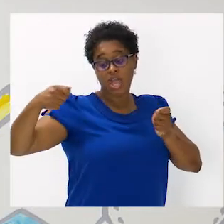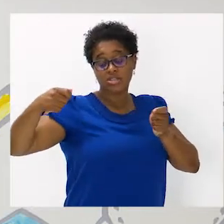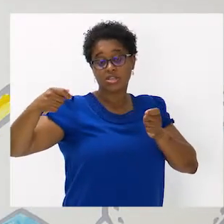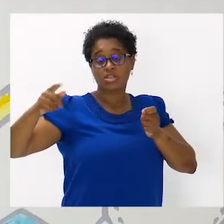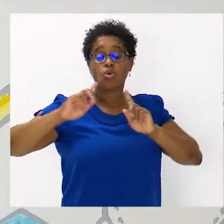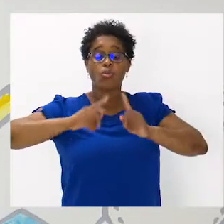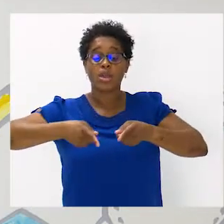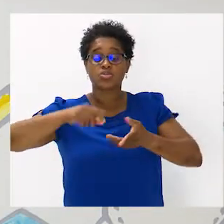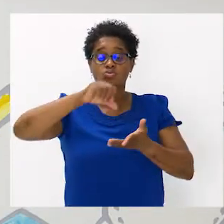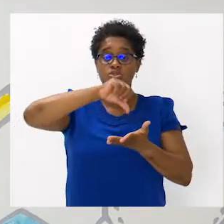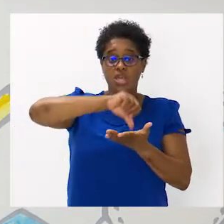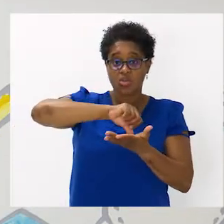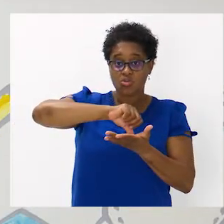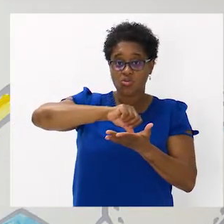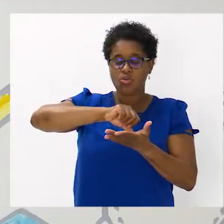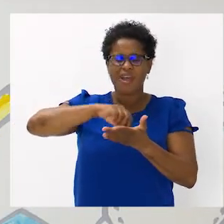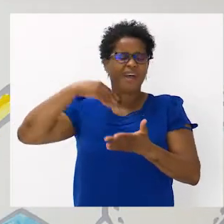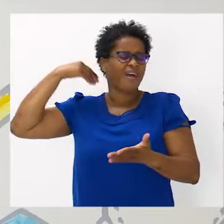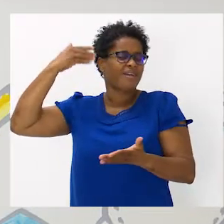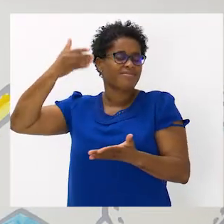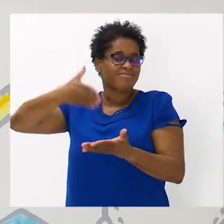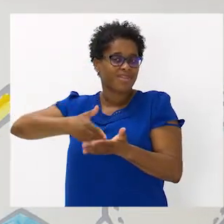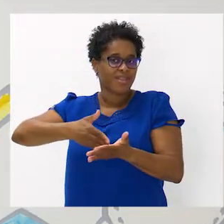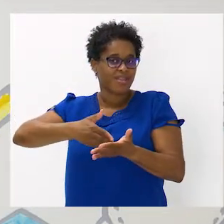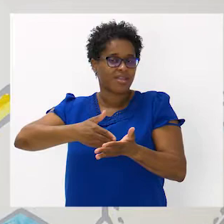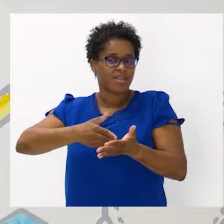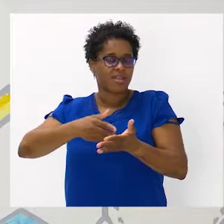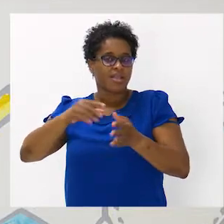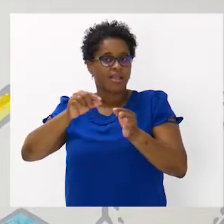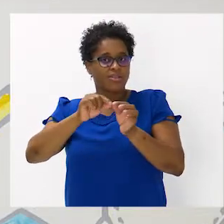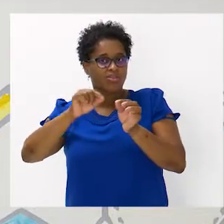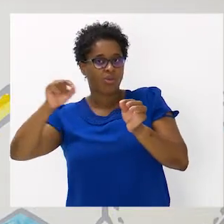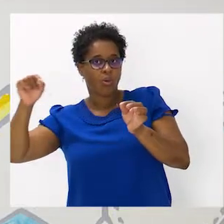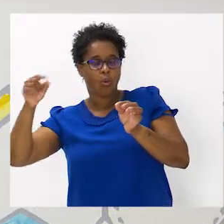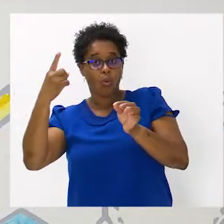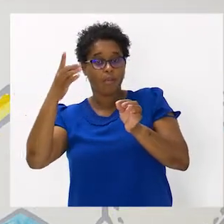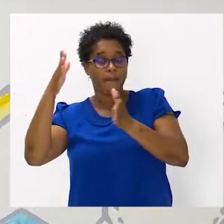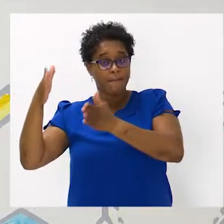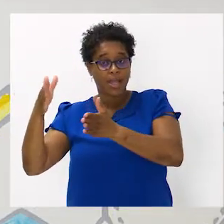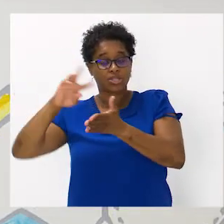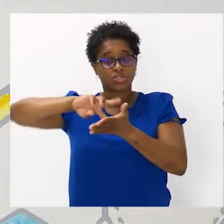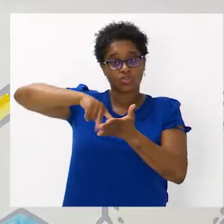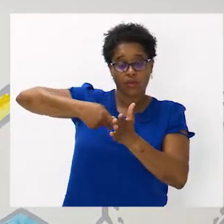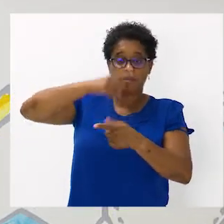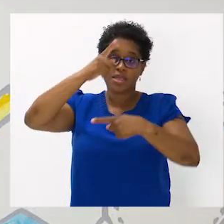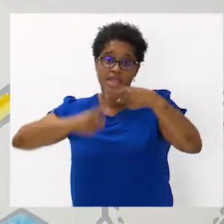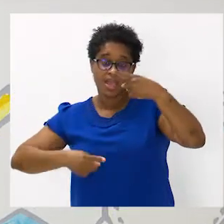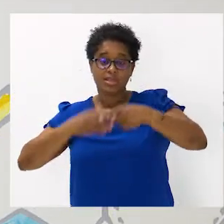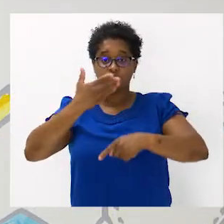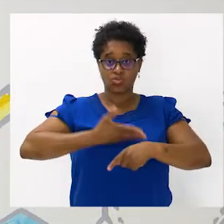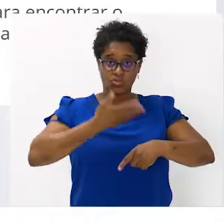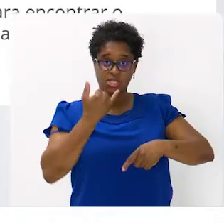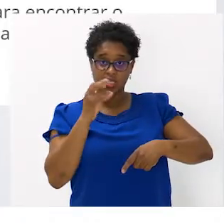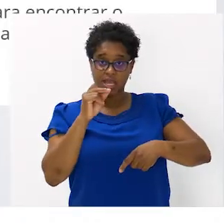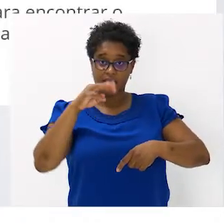Do centro até tocar a uma parte da circunferência, ou seja, é metade do